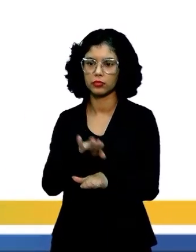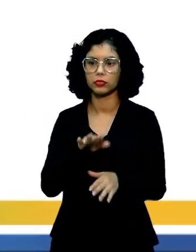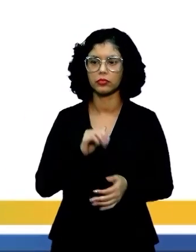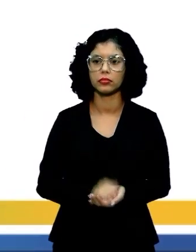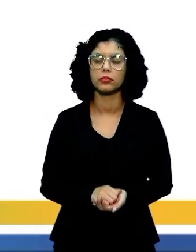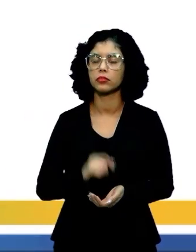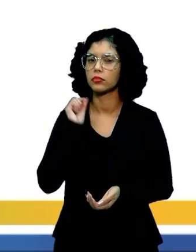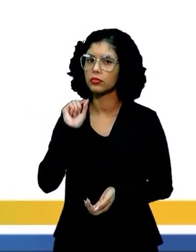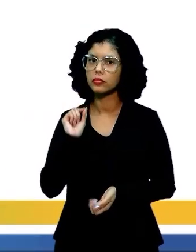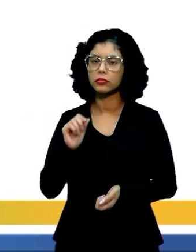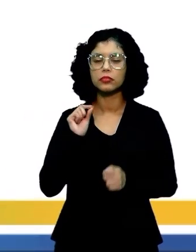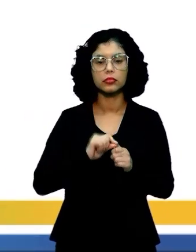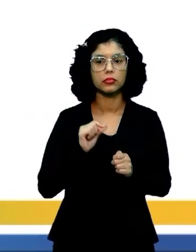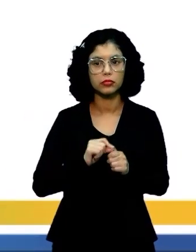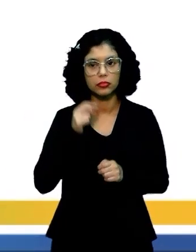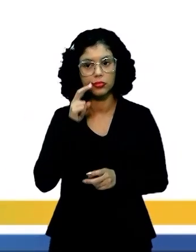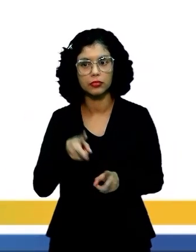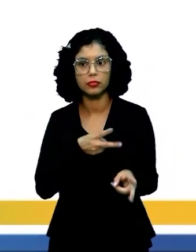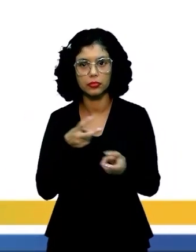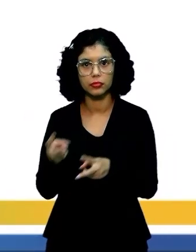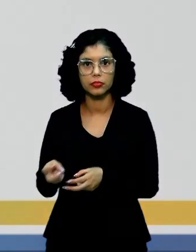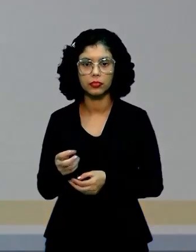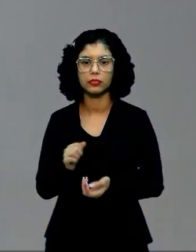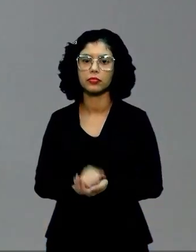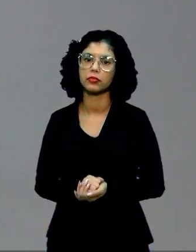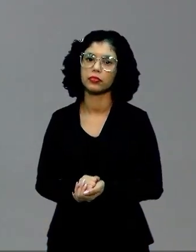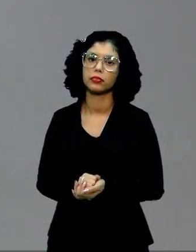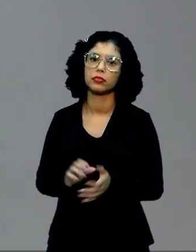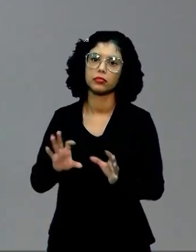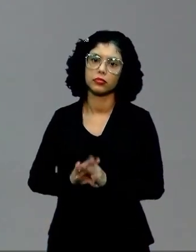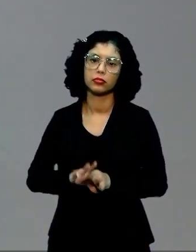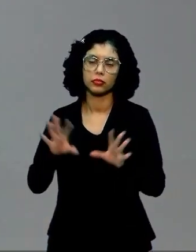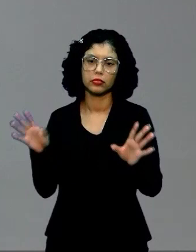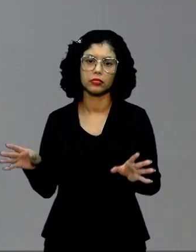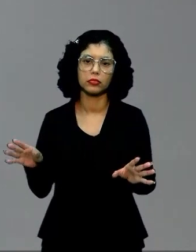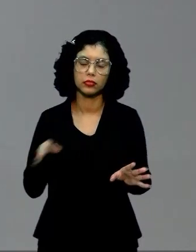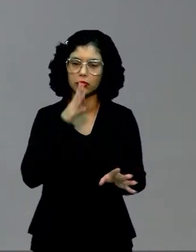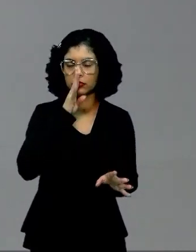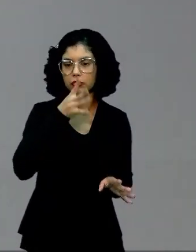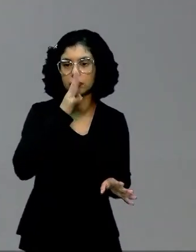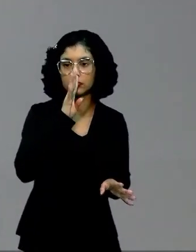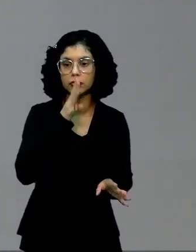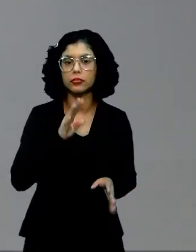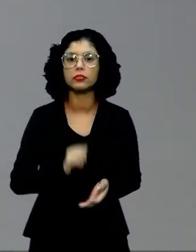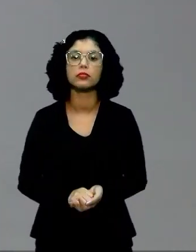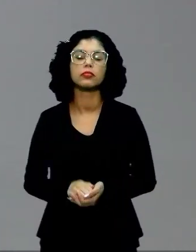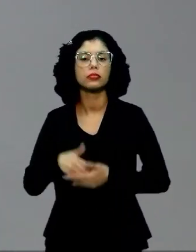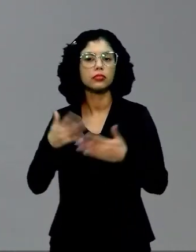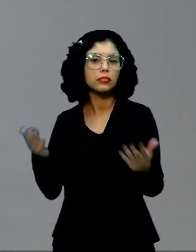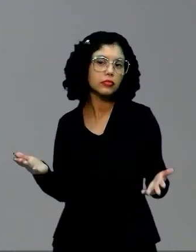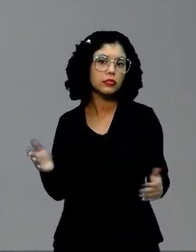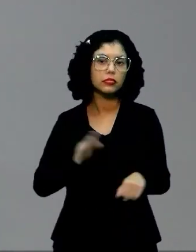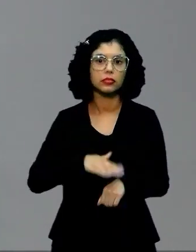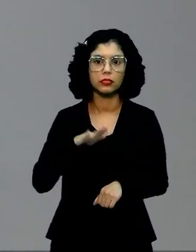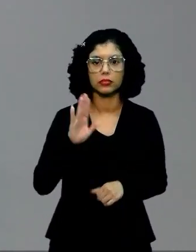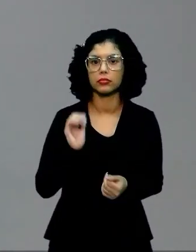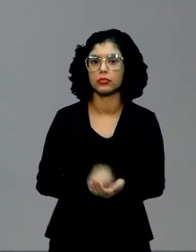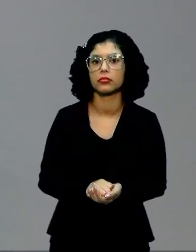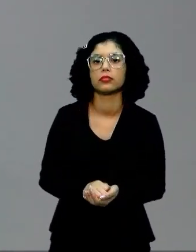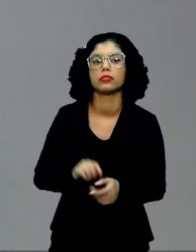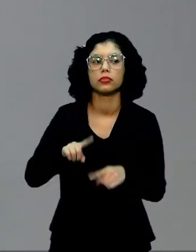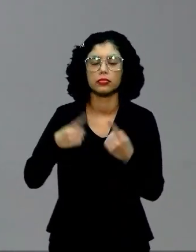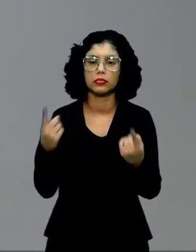aí é o que a gente observa na questão do abandono de menores. A gente poderia fazer uma crítica até de certa forma mais